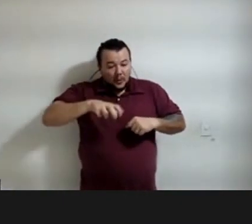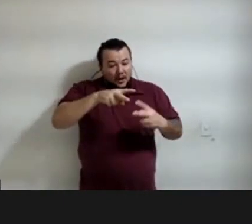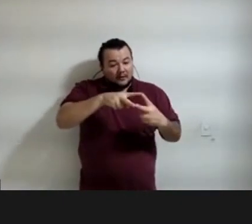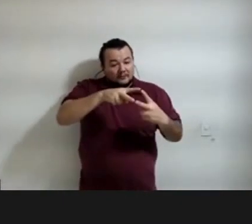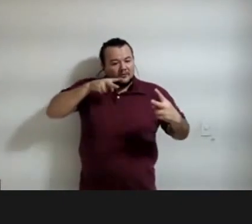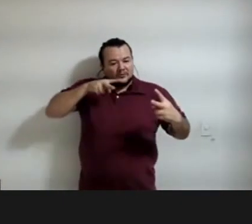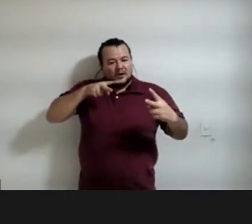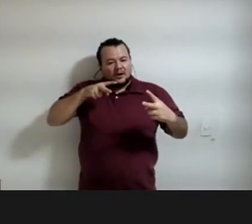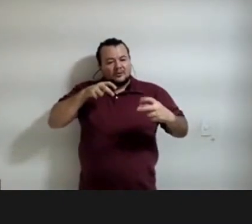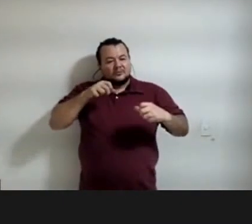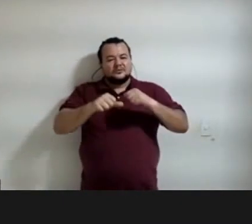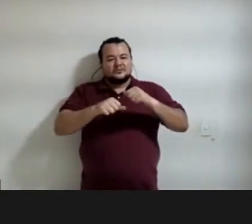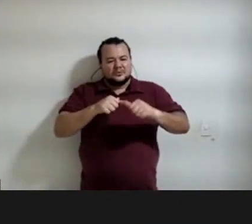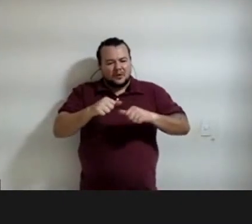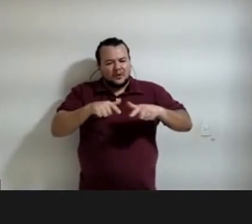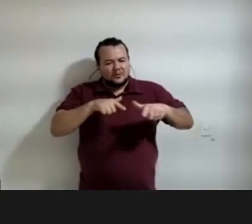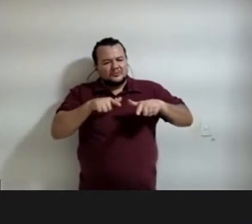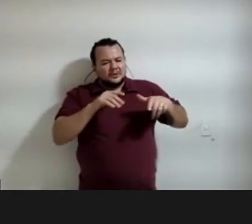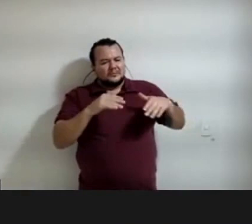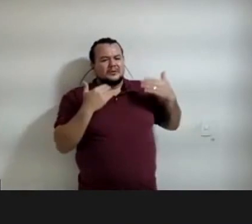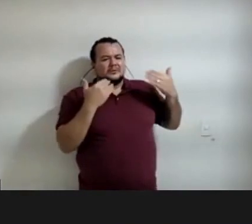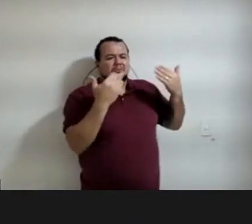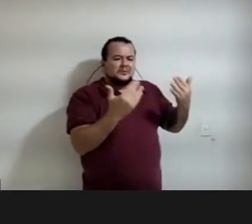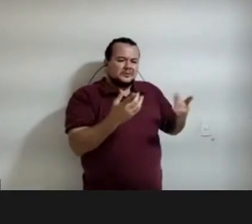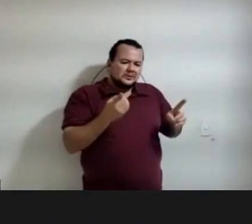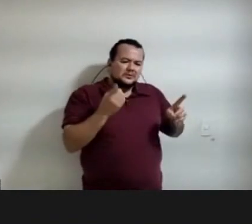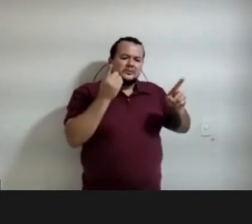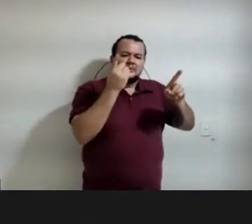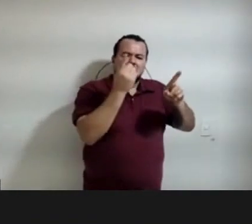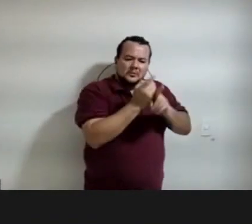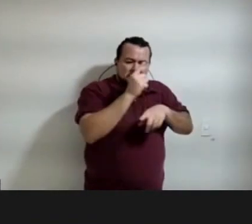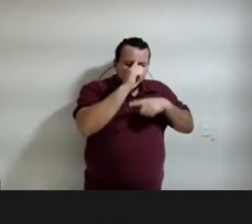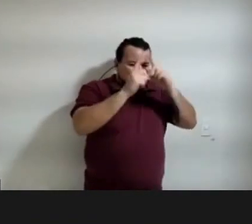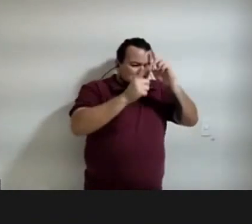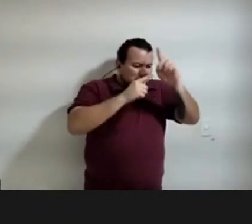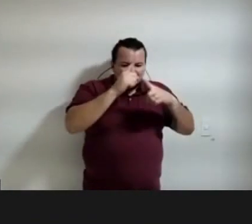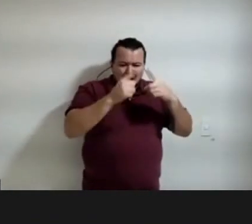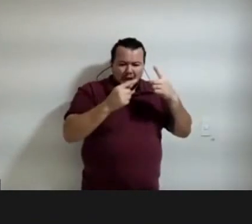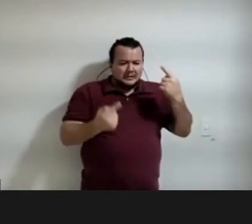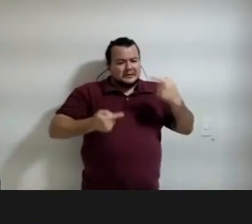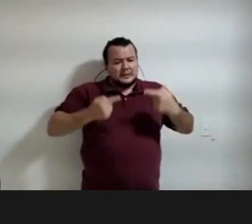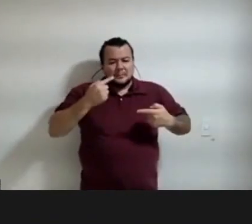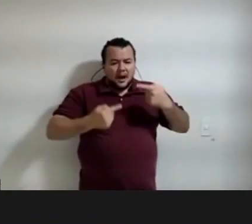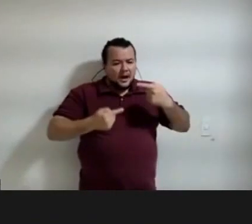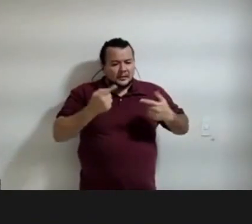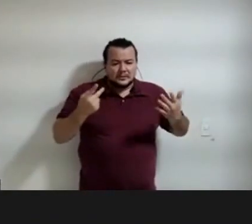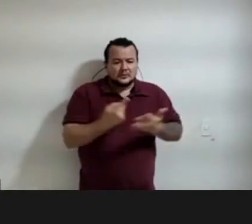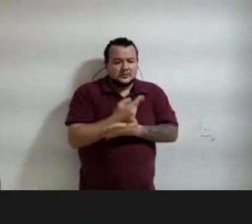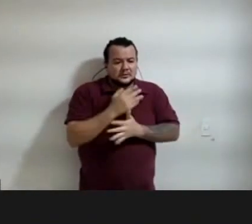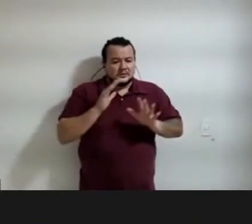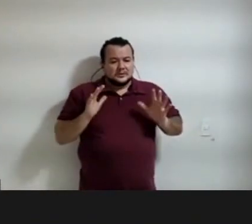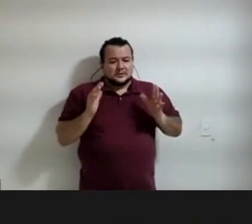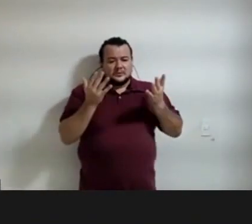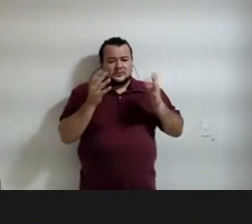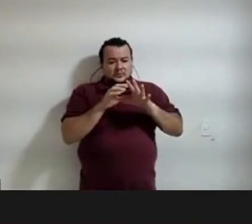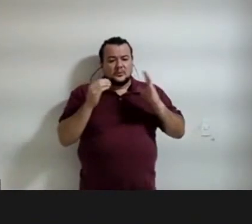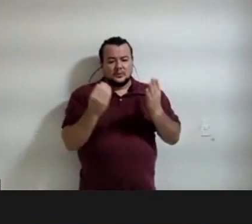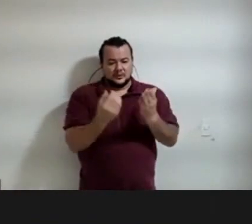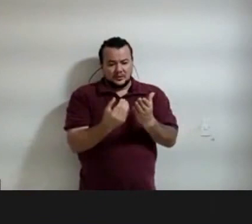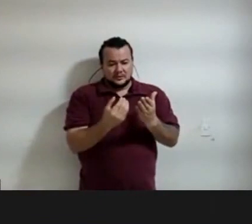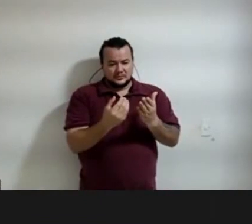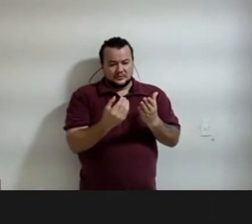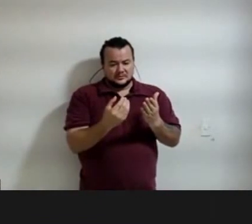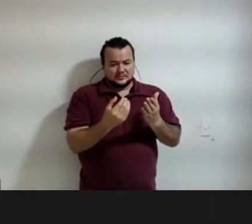trabalhos que foram apresentados, os encontros e desencontros de ideias que aconteceram nesse evento como possíveis